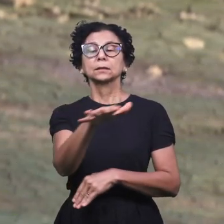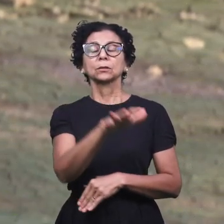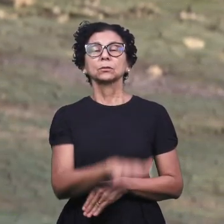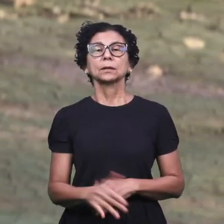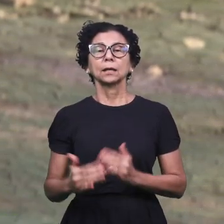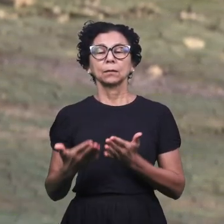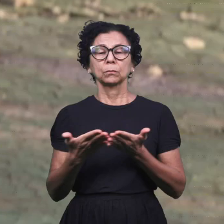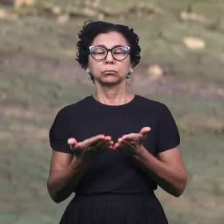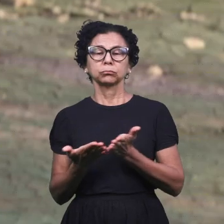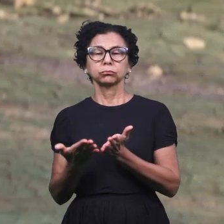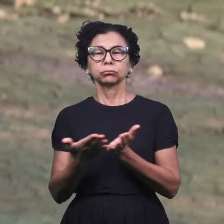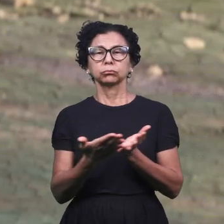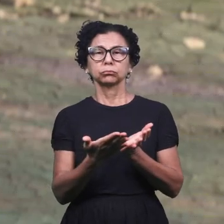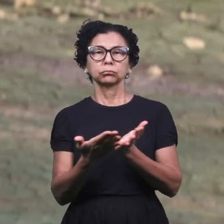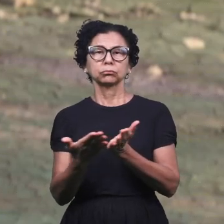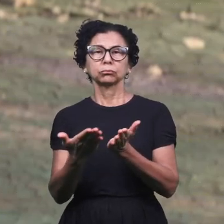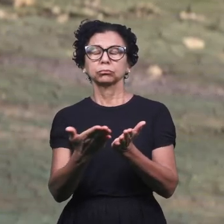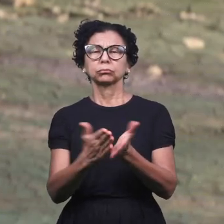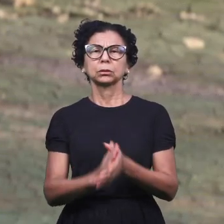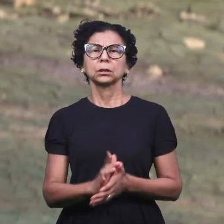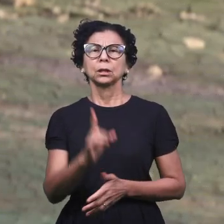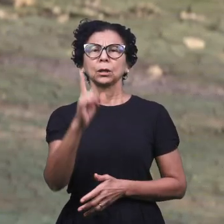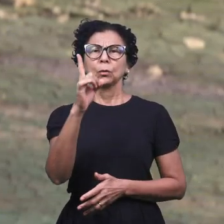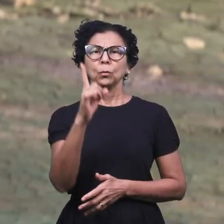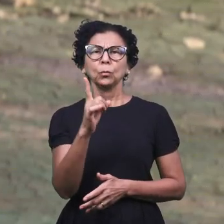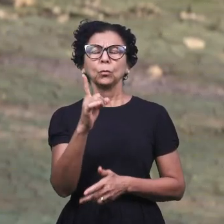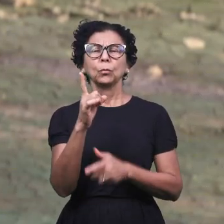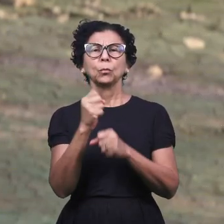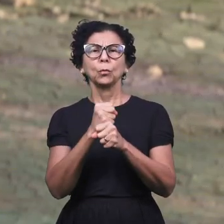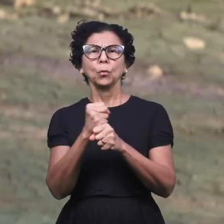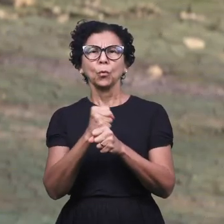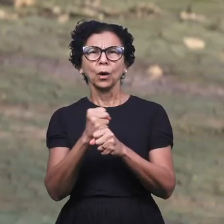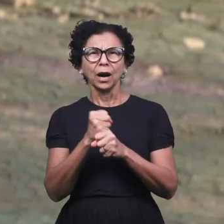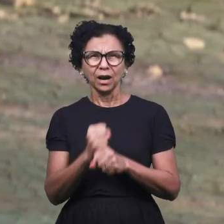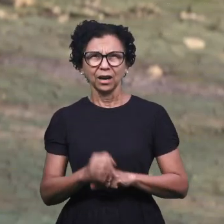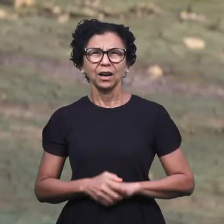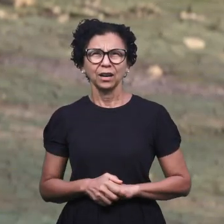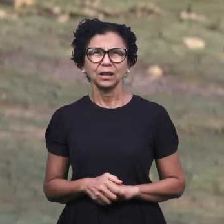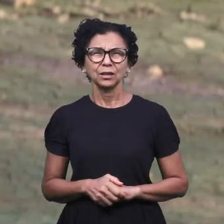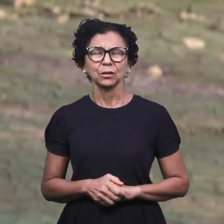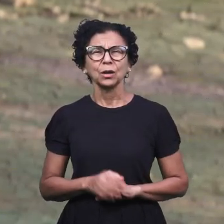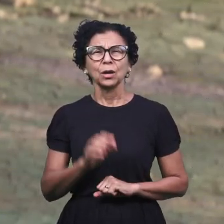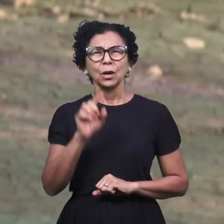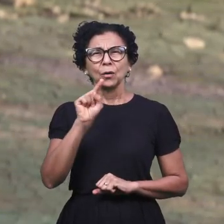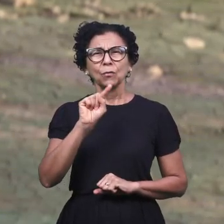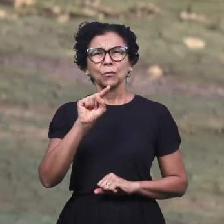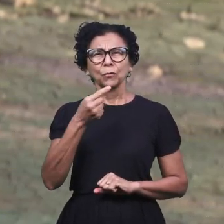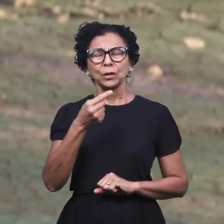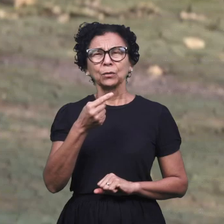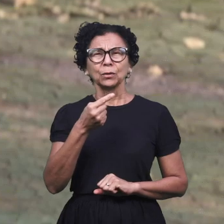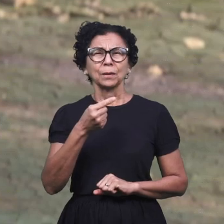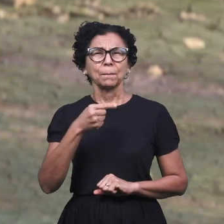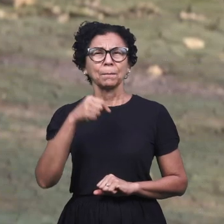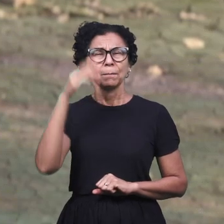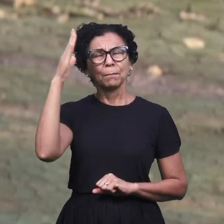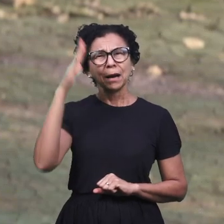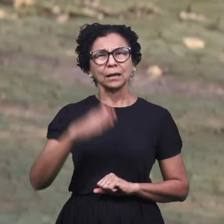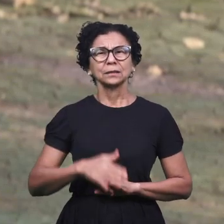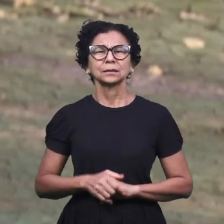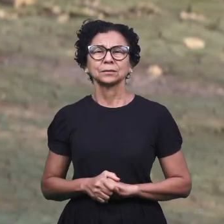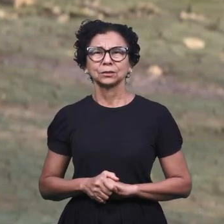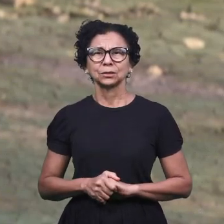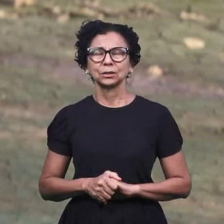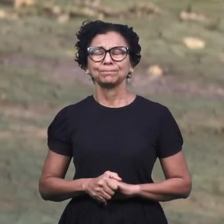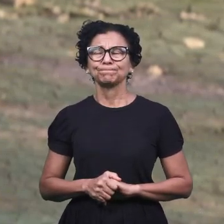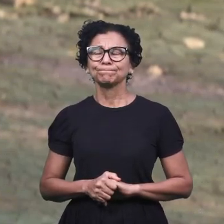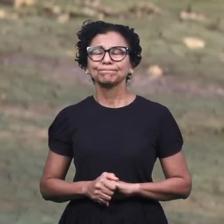Brasil informa que em um ano o bioma perdeu cerca de 3,3 milhões de hectares de superfície de água, o nosso território líquido, tudo